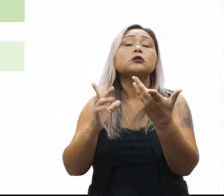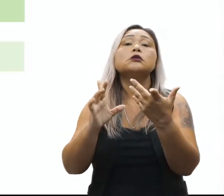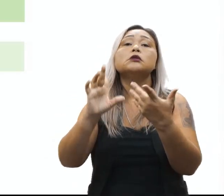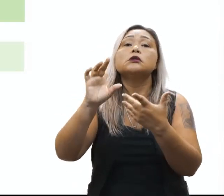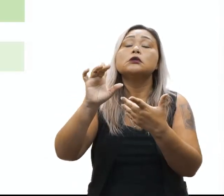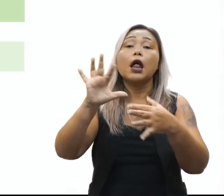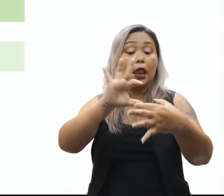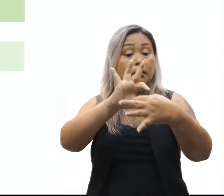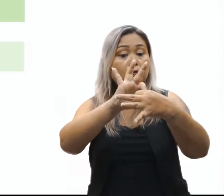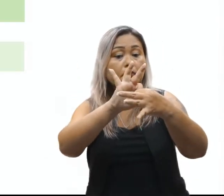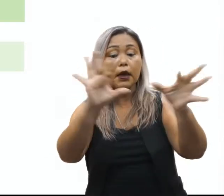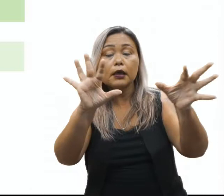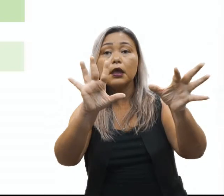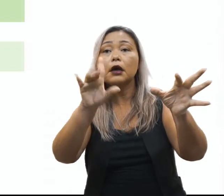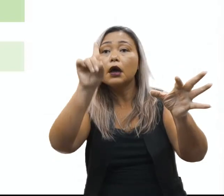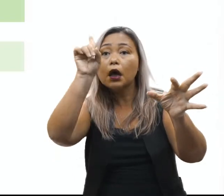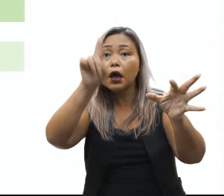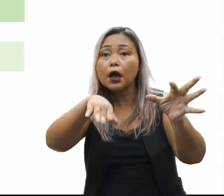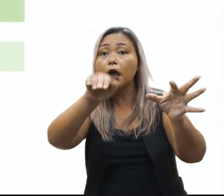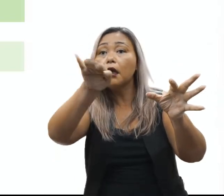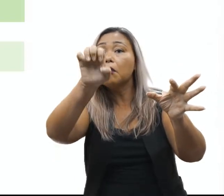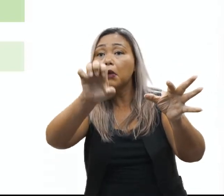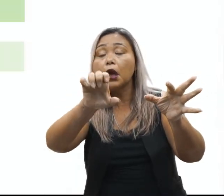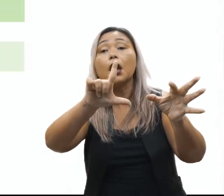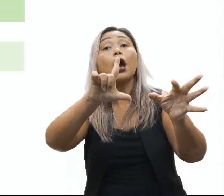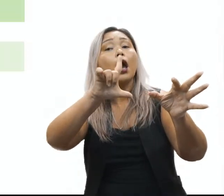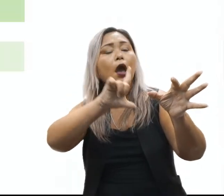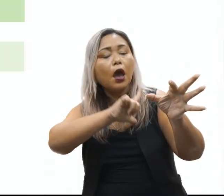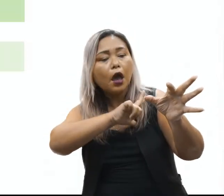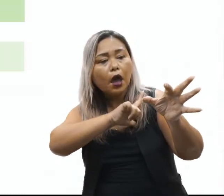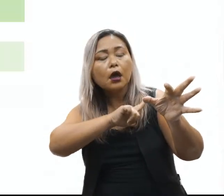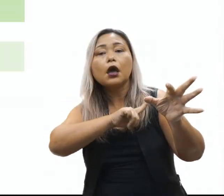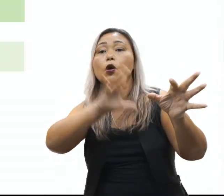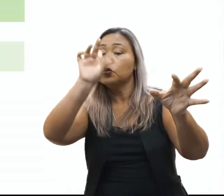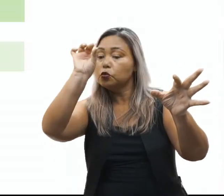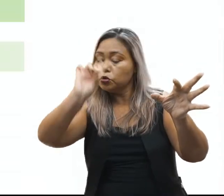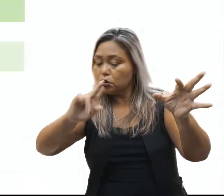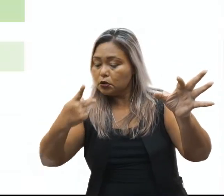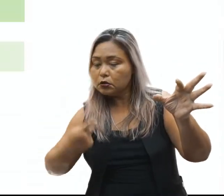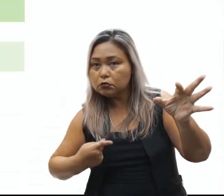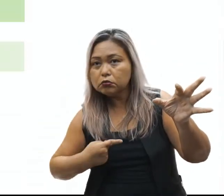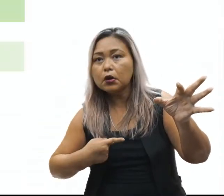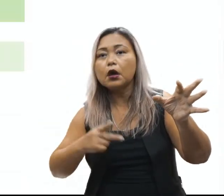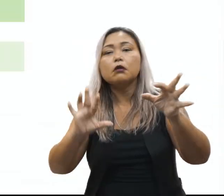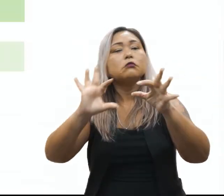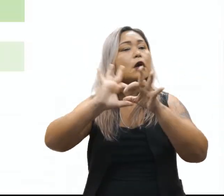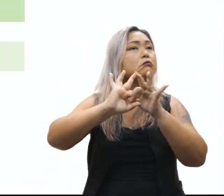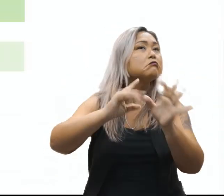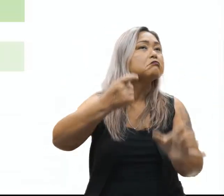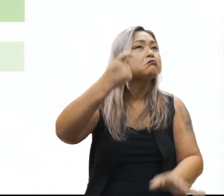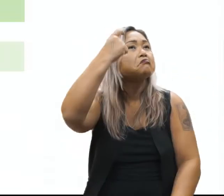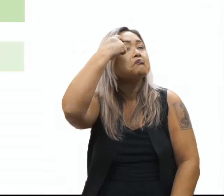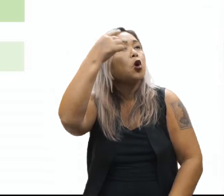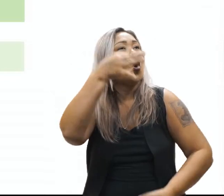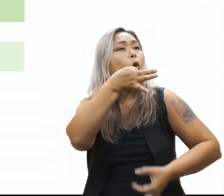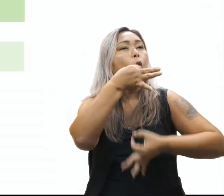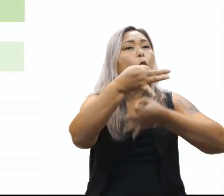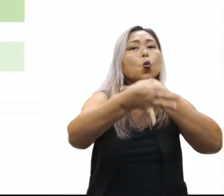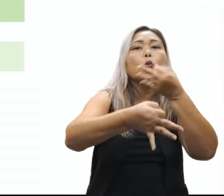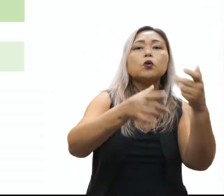bens maiores que o direito humano preza e busca, né? O direito à liberdade de pensamento, liberdade